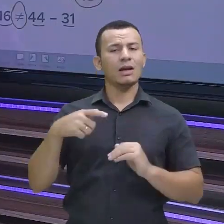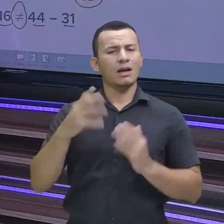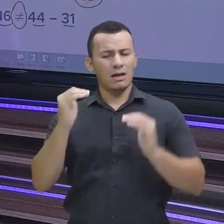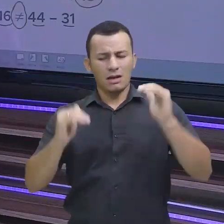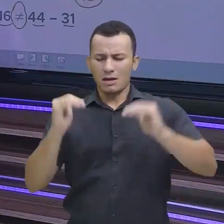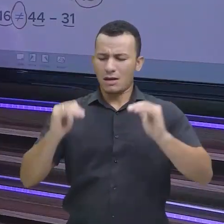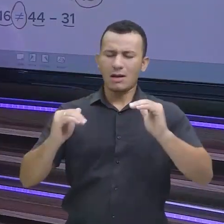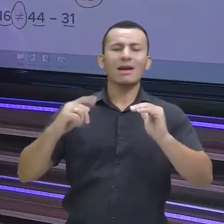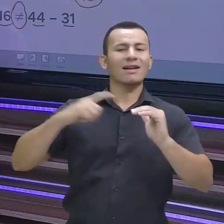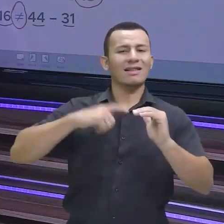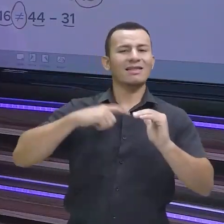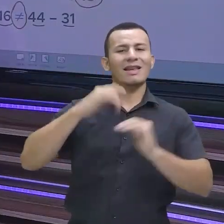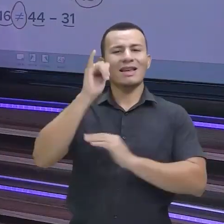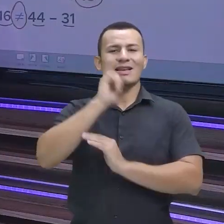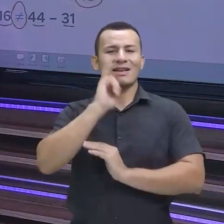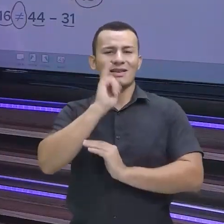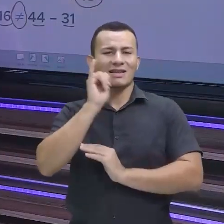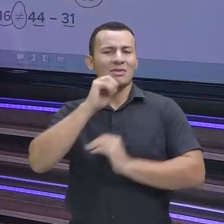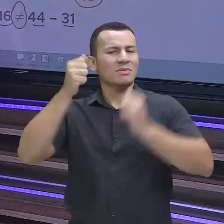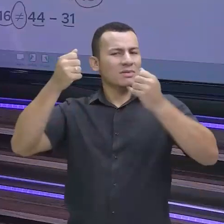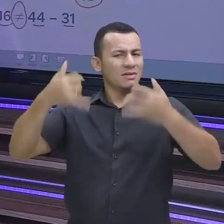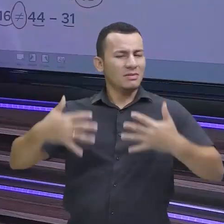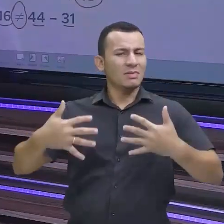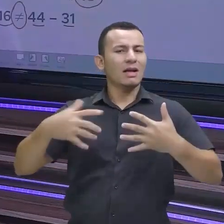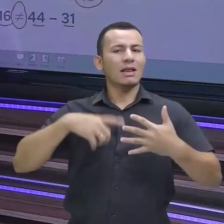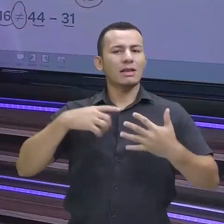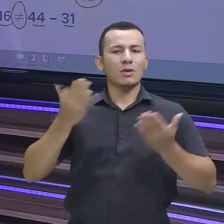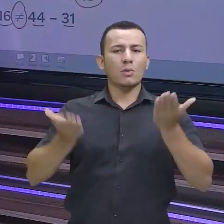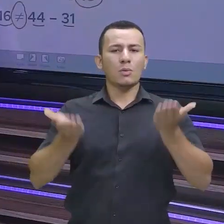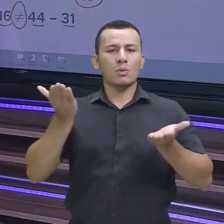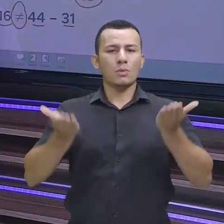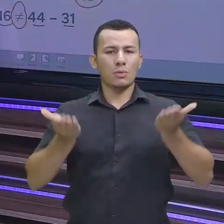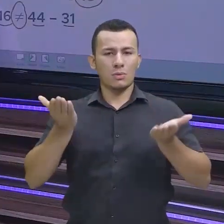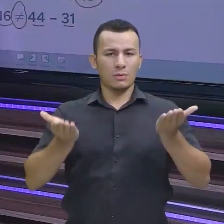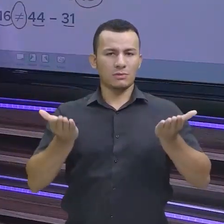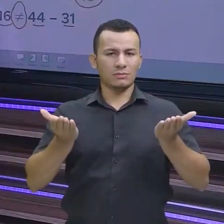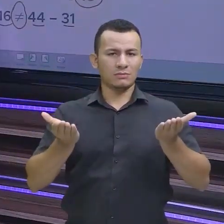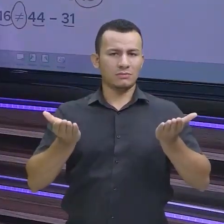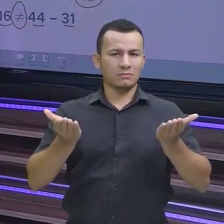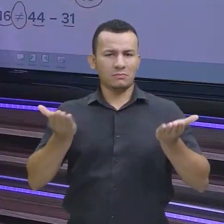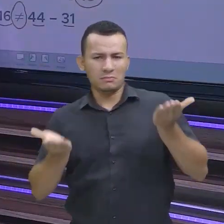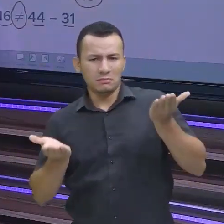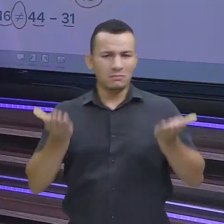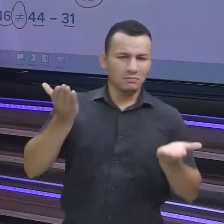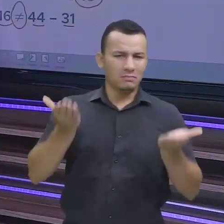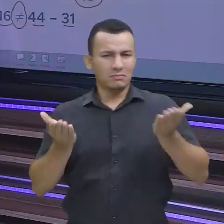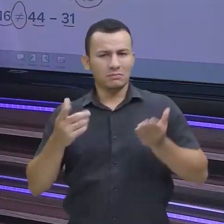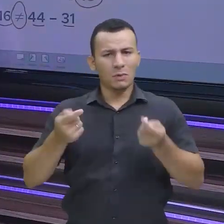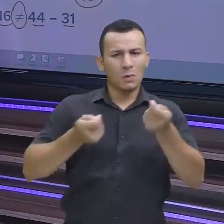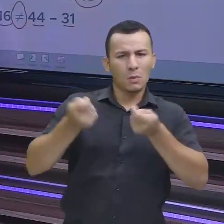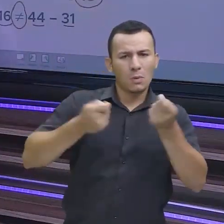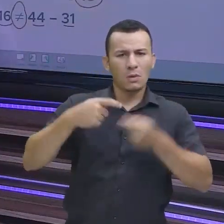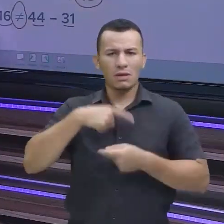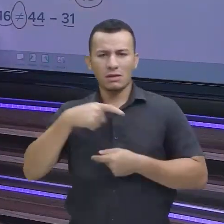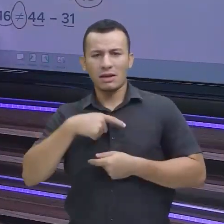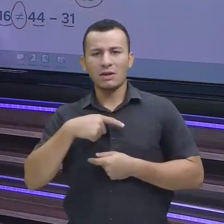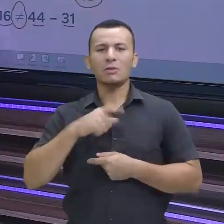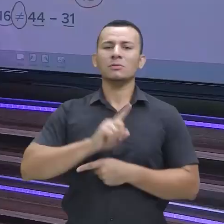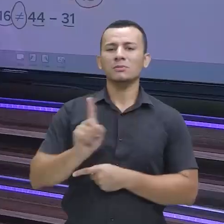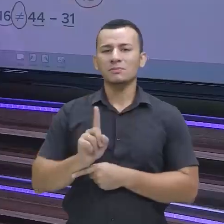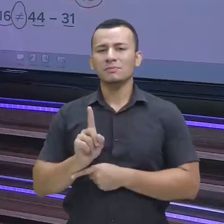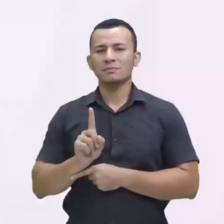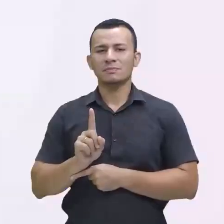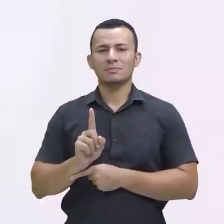aqui num exemplo que tem uma balança. Será se ela tem equilíbrio? Será que ela está equilibrada? Então